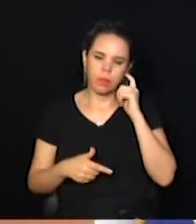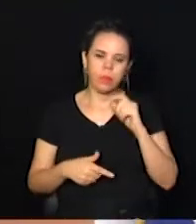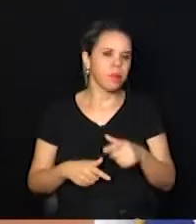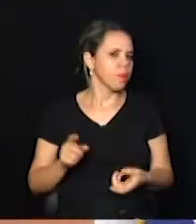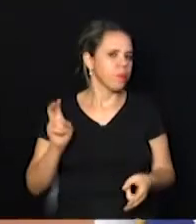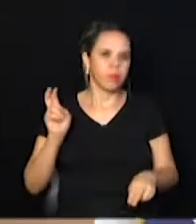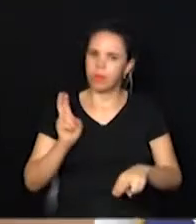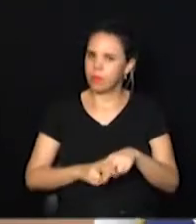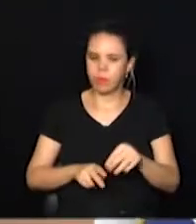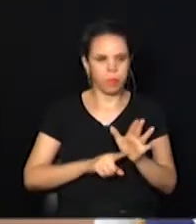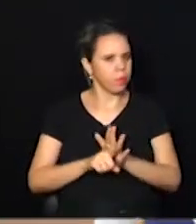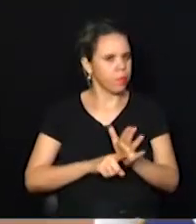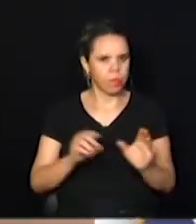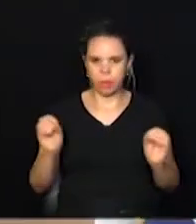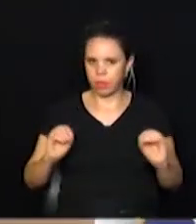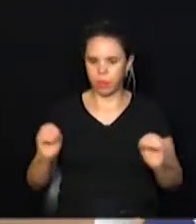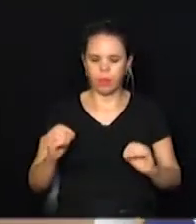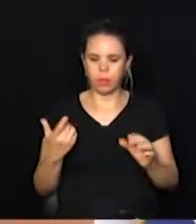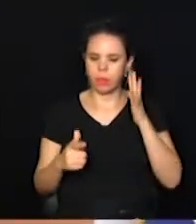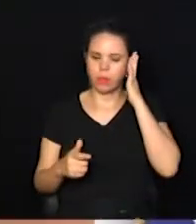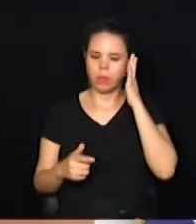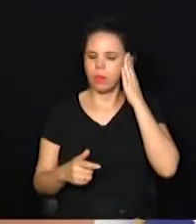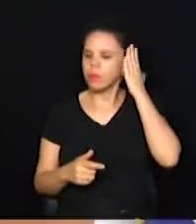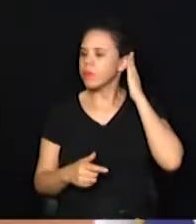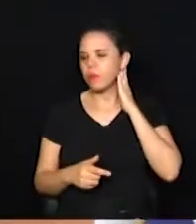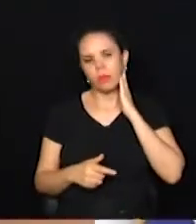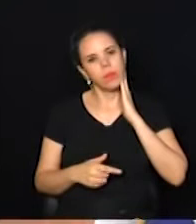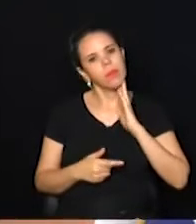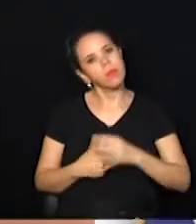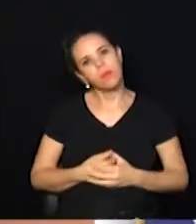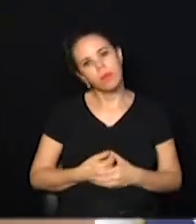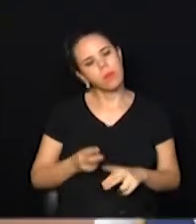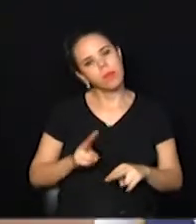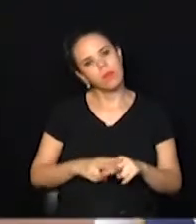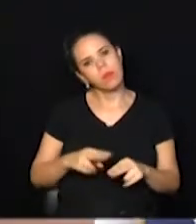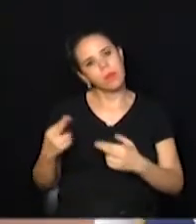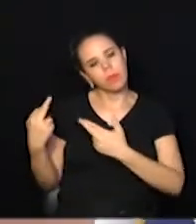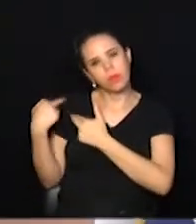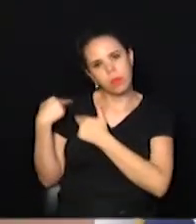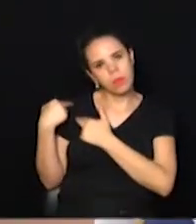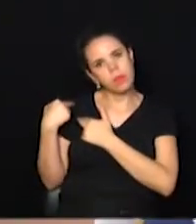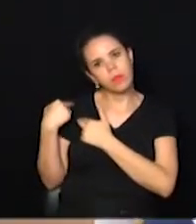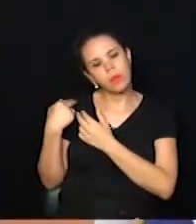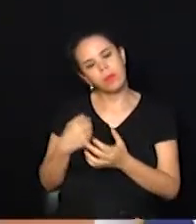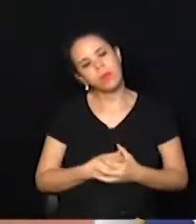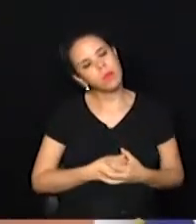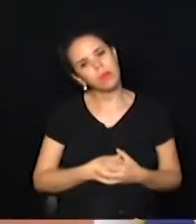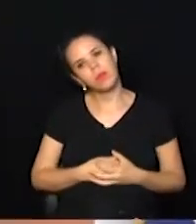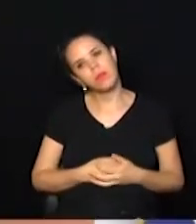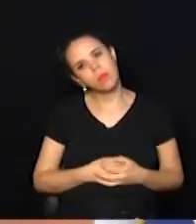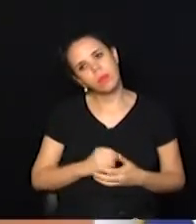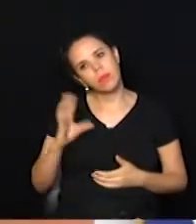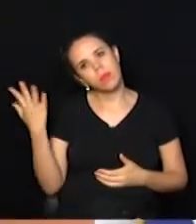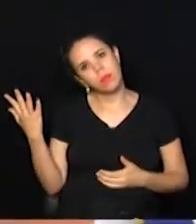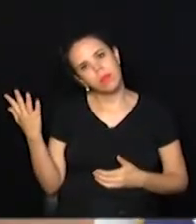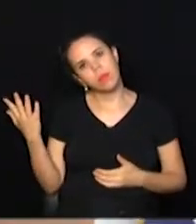não apura, quando você não prende os responsáveis, é que acontece